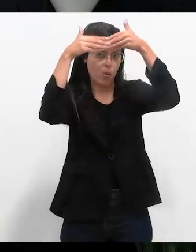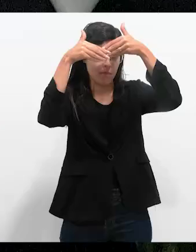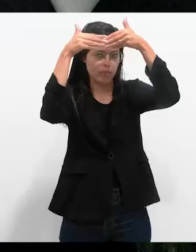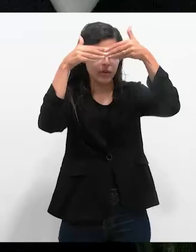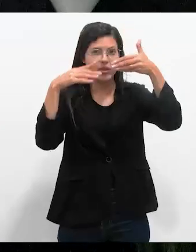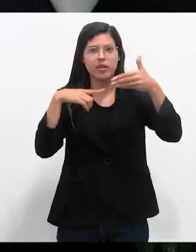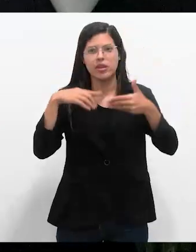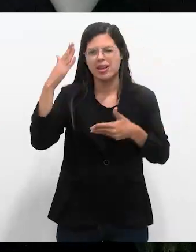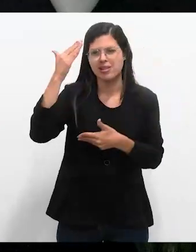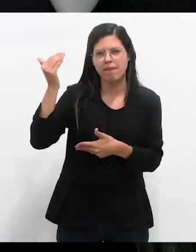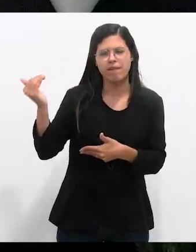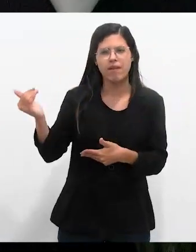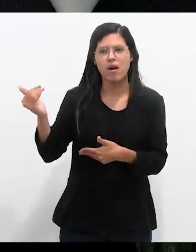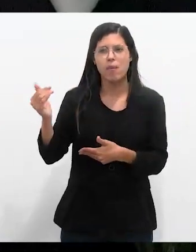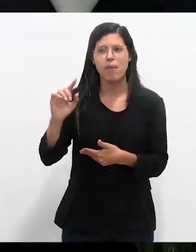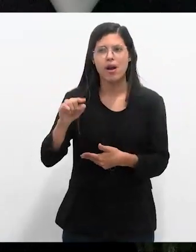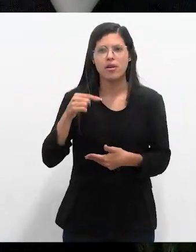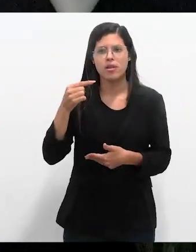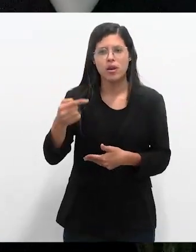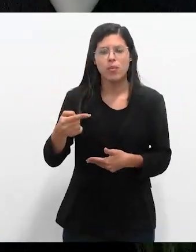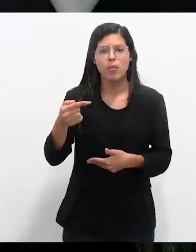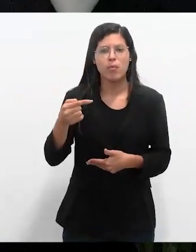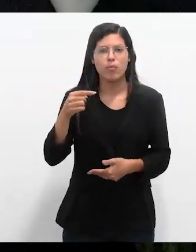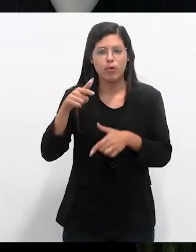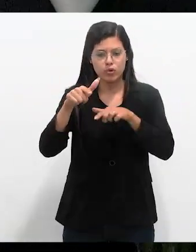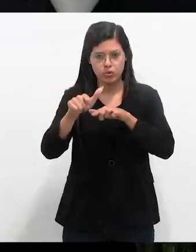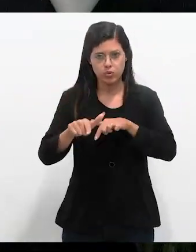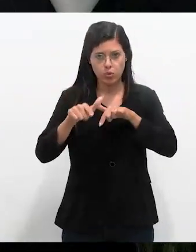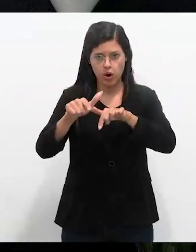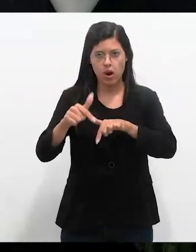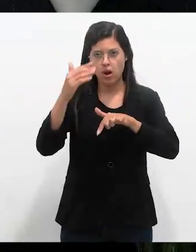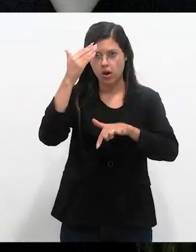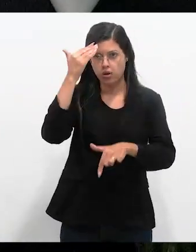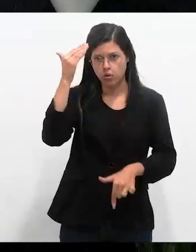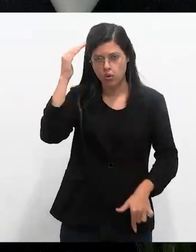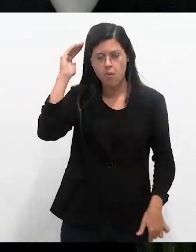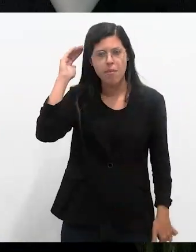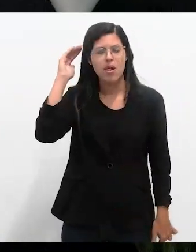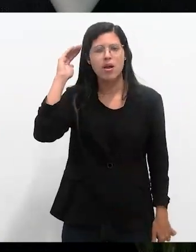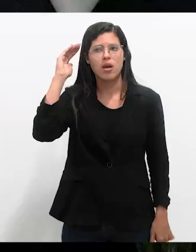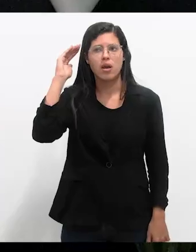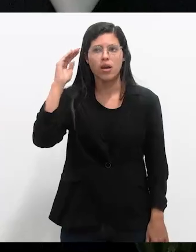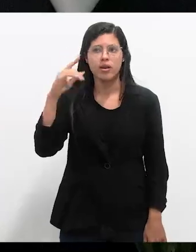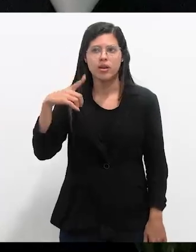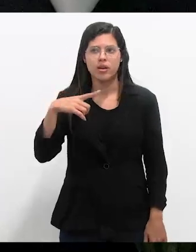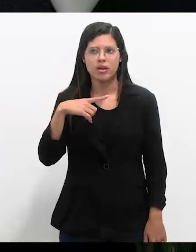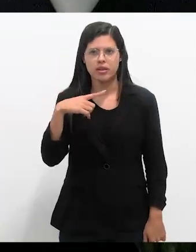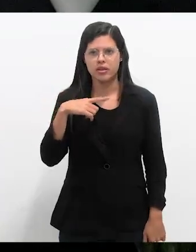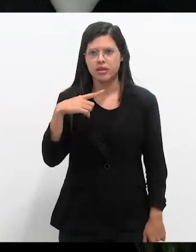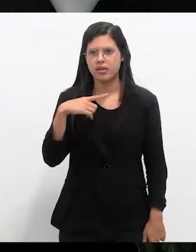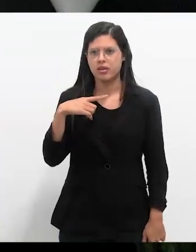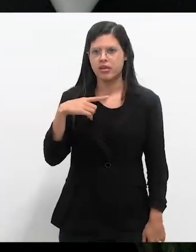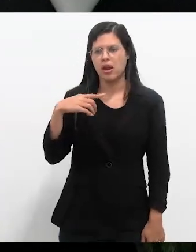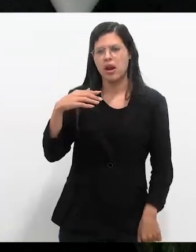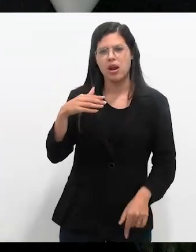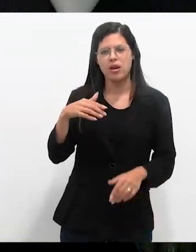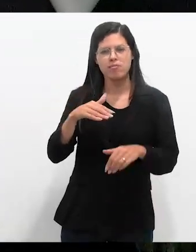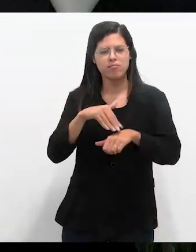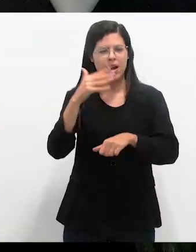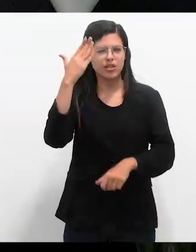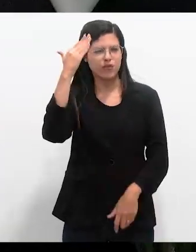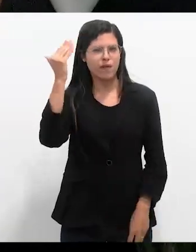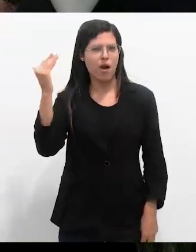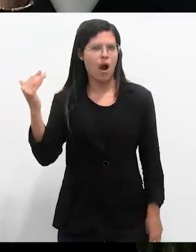esse status. E aí veio o candomblé. Quando veio o candomblé com mais pompa, mais